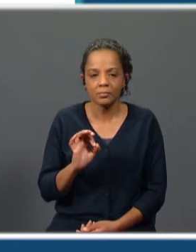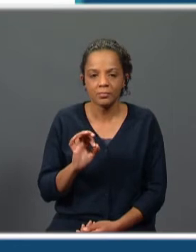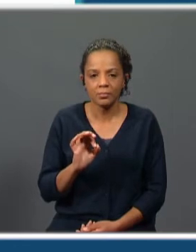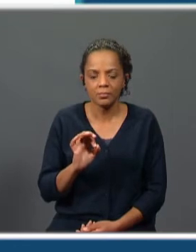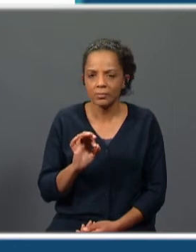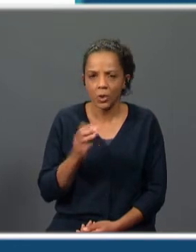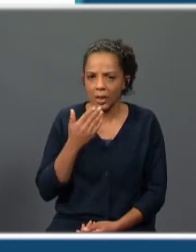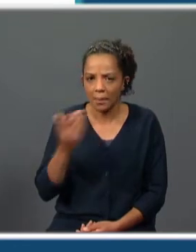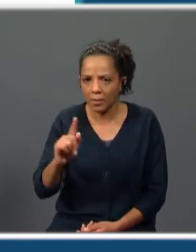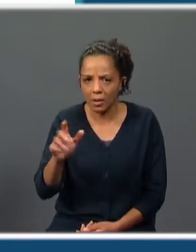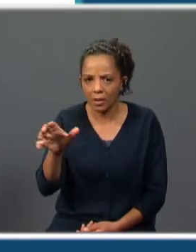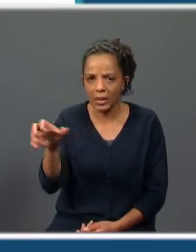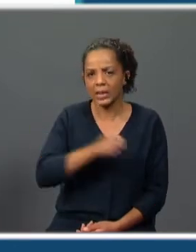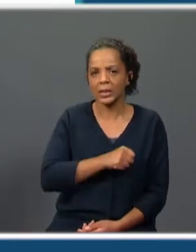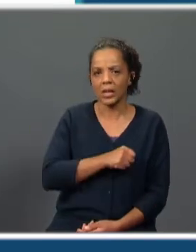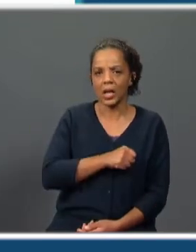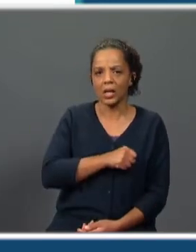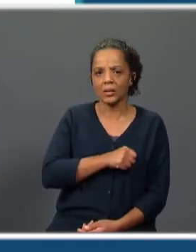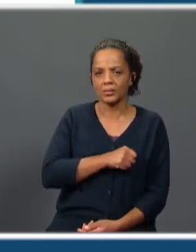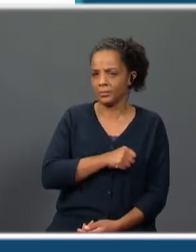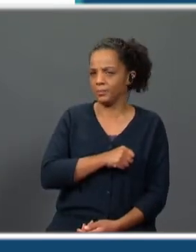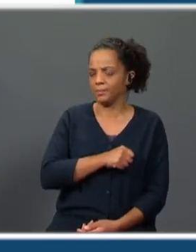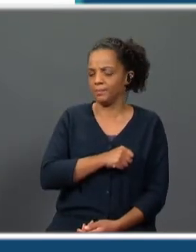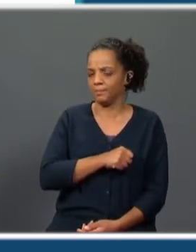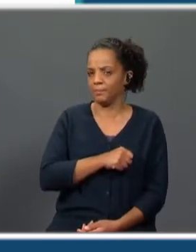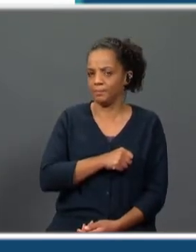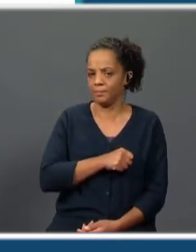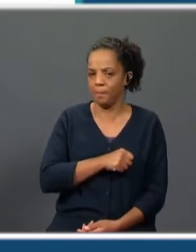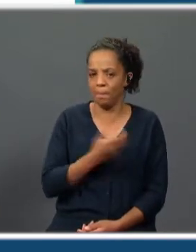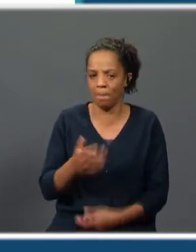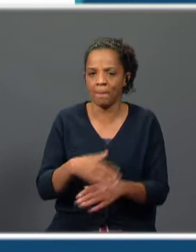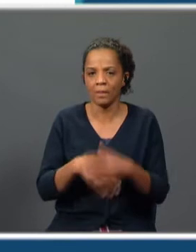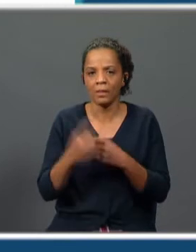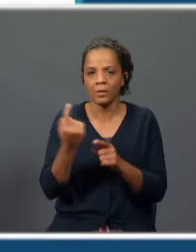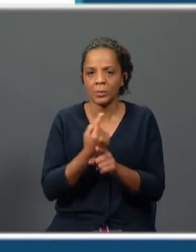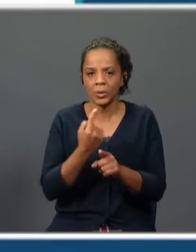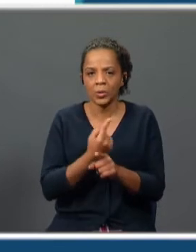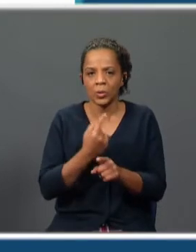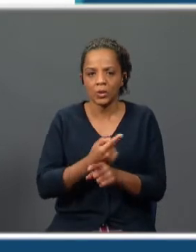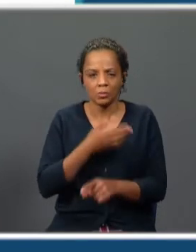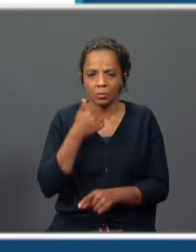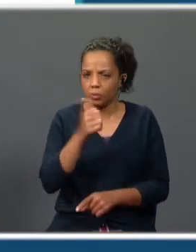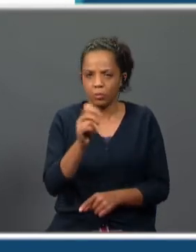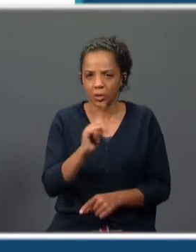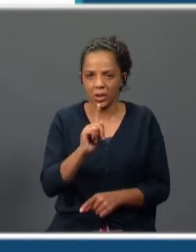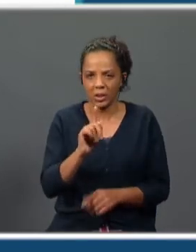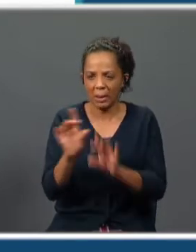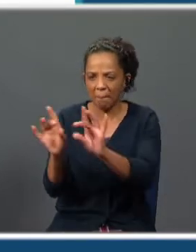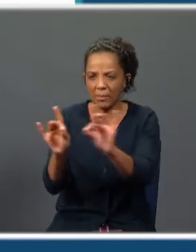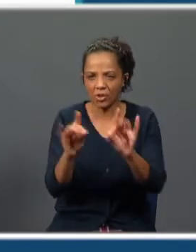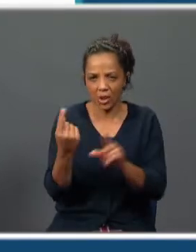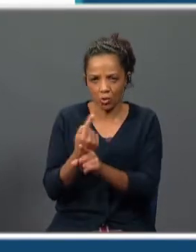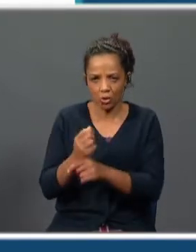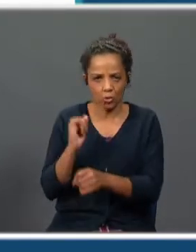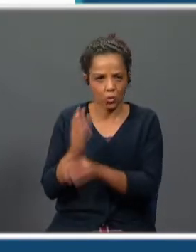pedir, está a tirar, está a fazer uma coisa... Não parece que seja uma coisa bonita, pois não mexer nas coisas dos